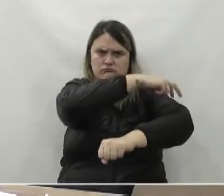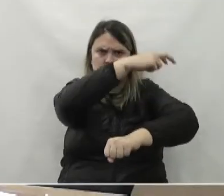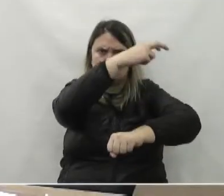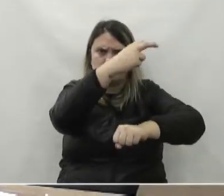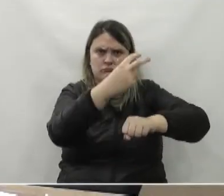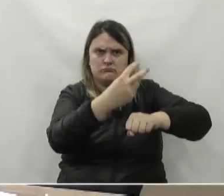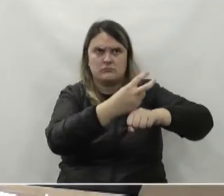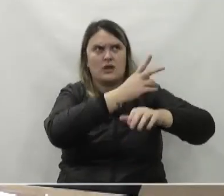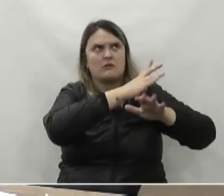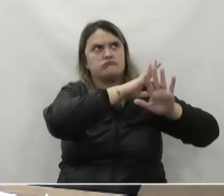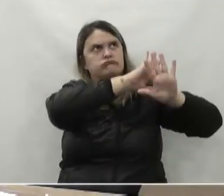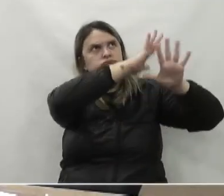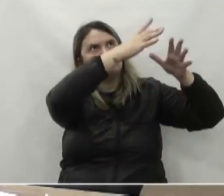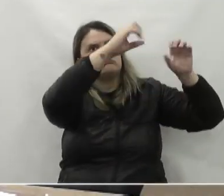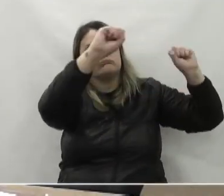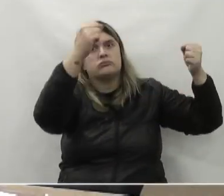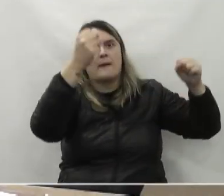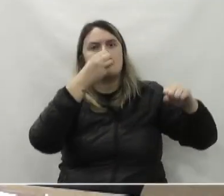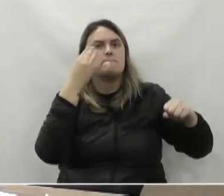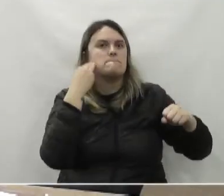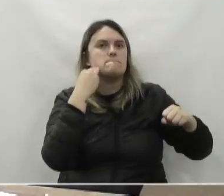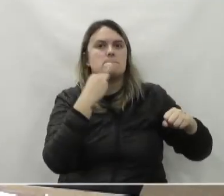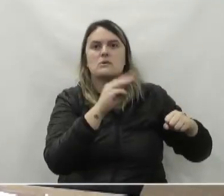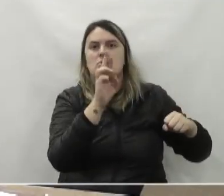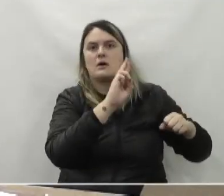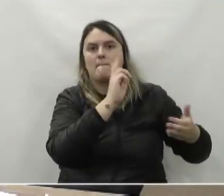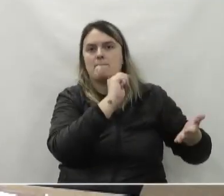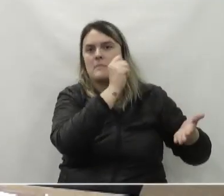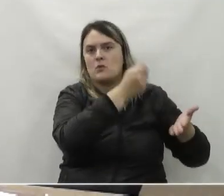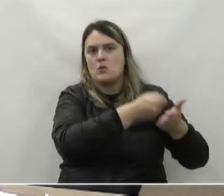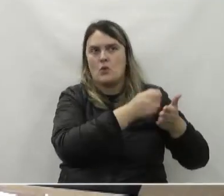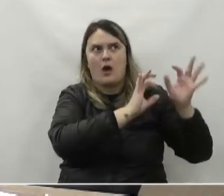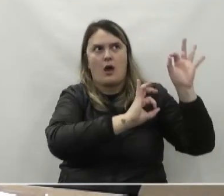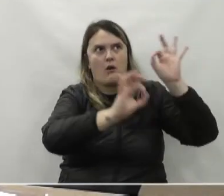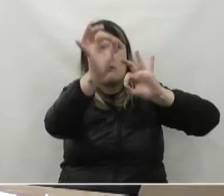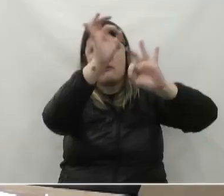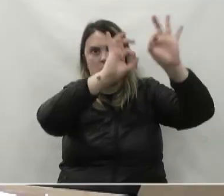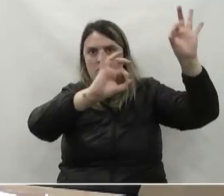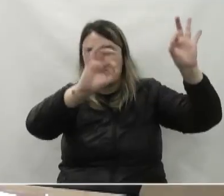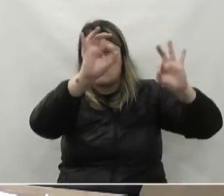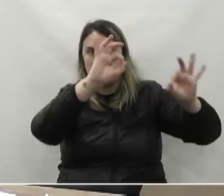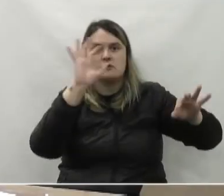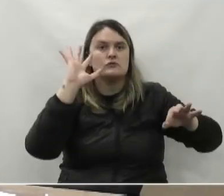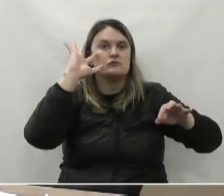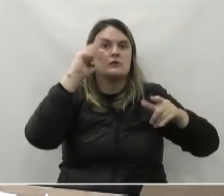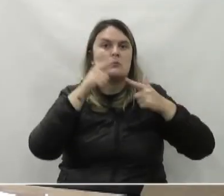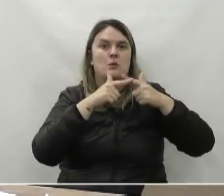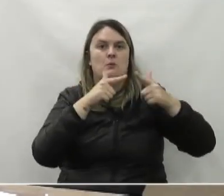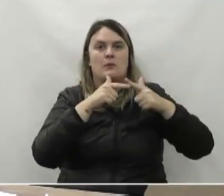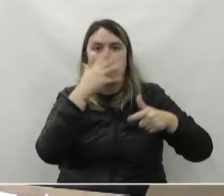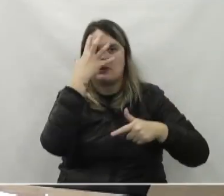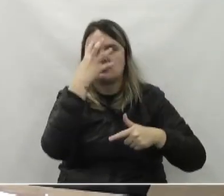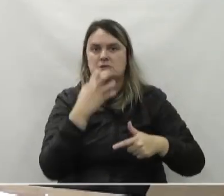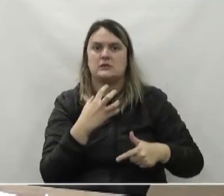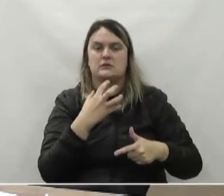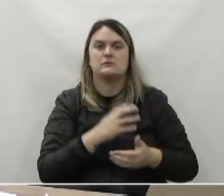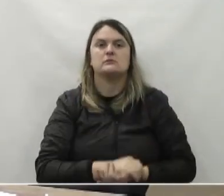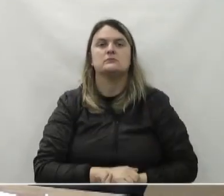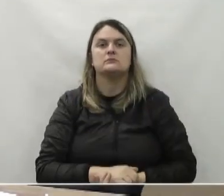faraônica, de milhões de reais, que resolveu um problema de muito